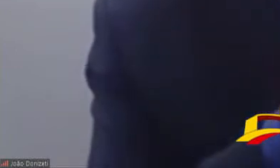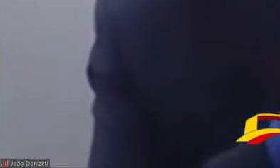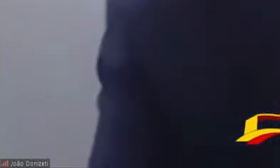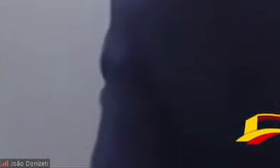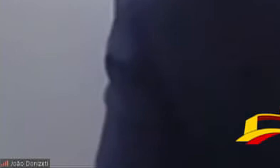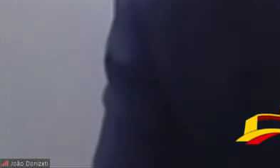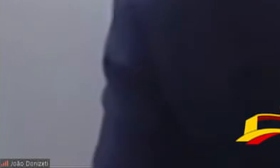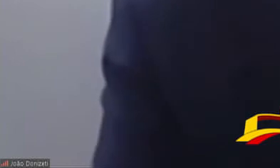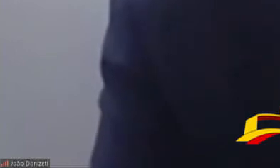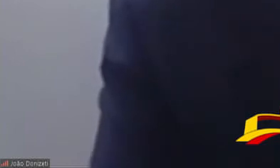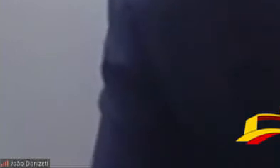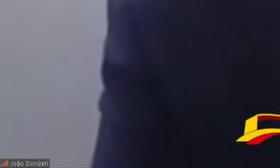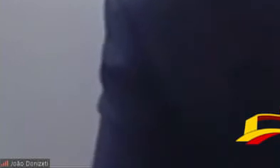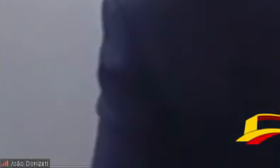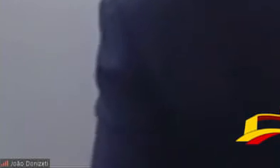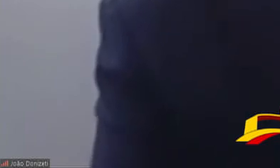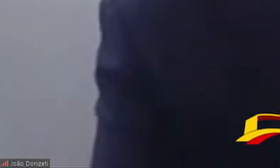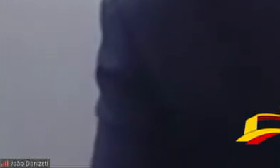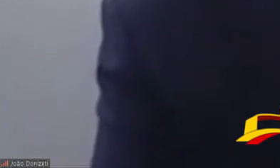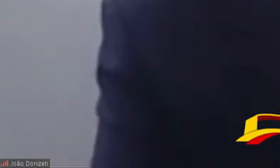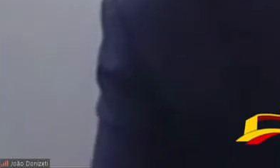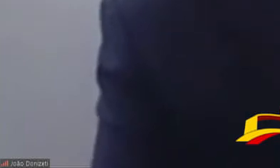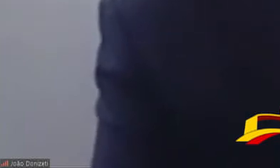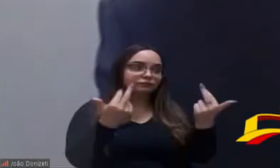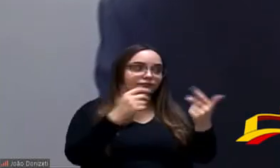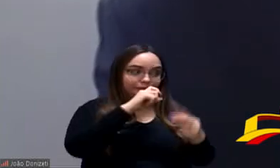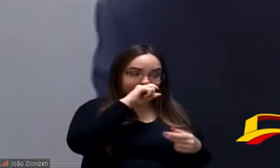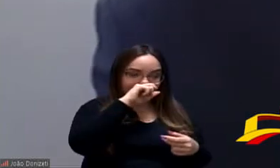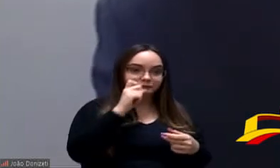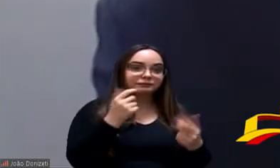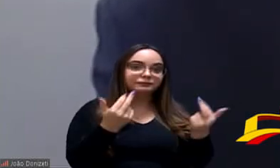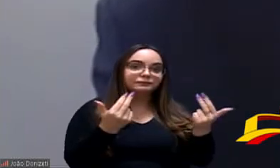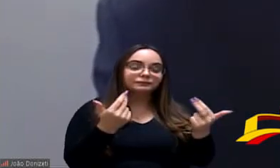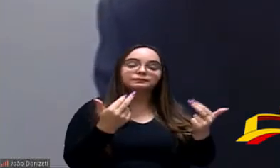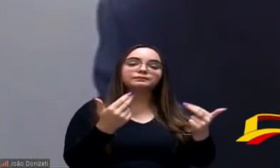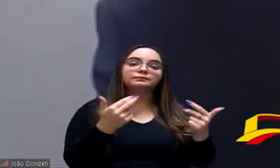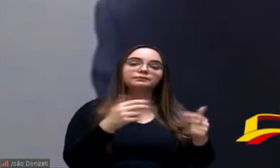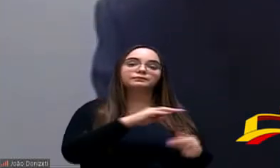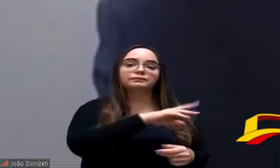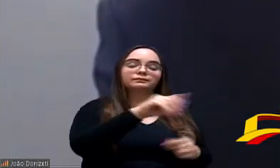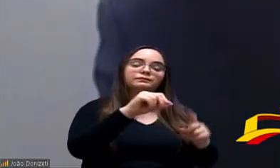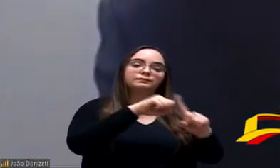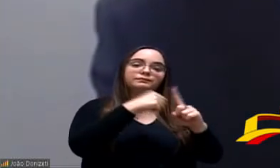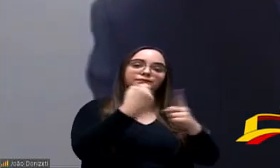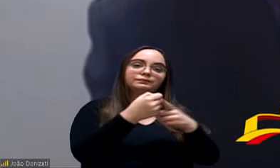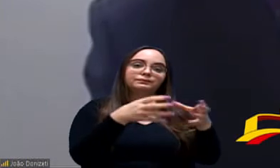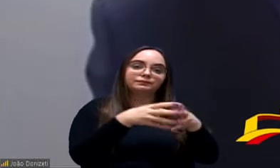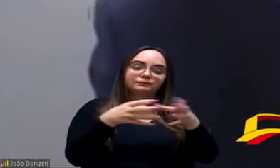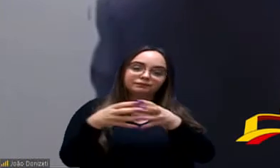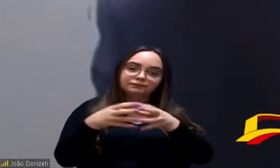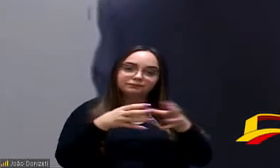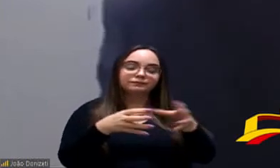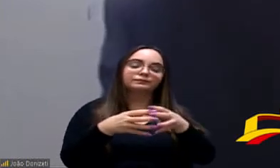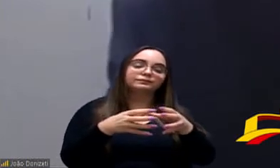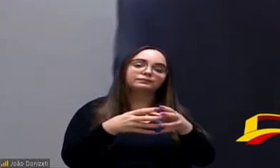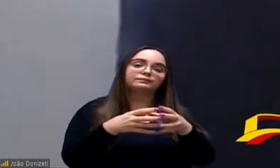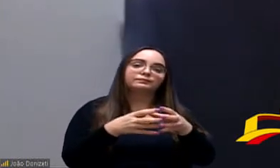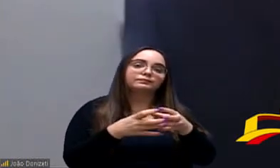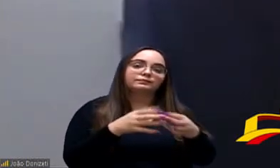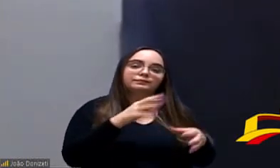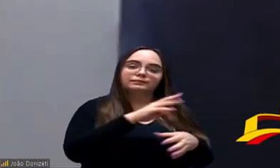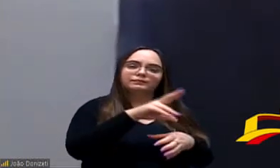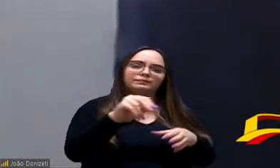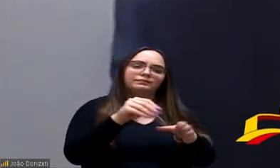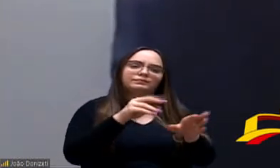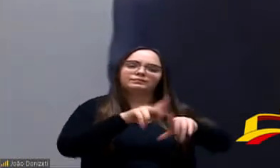cumprem a mesma missão que as entidades e as organizações sociais da cidade de Sorocaba prestam nas várias